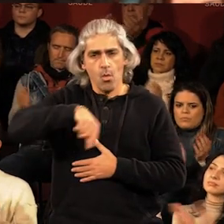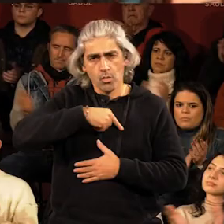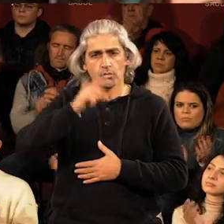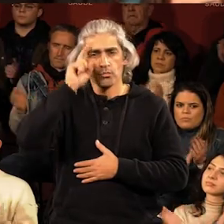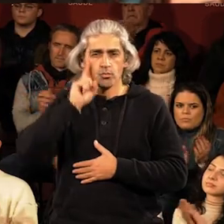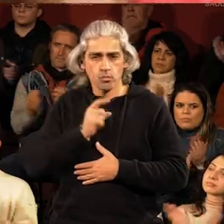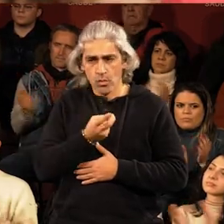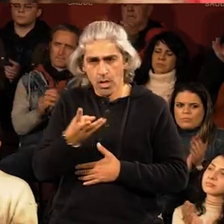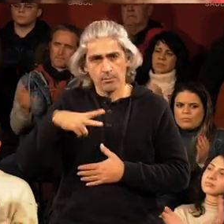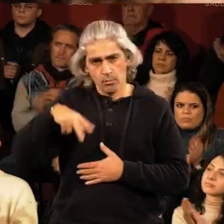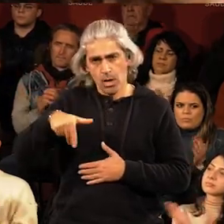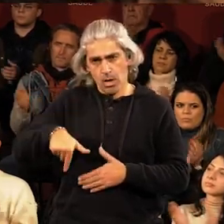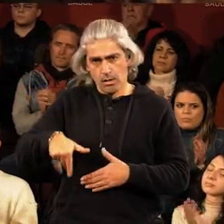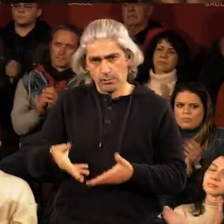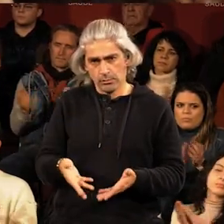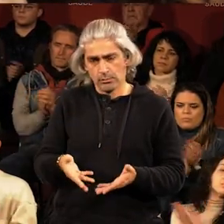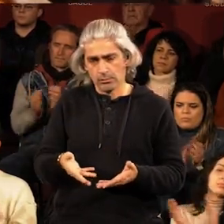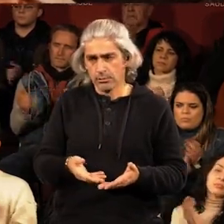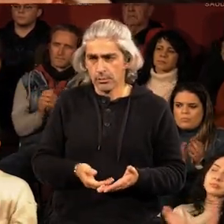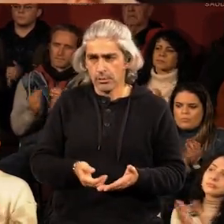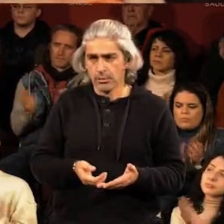mulheres deste país